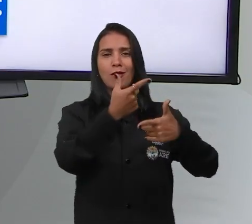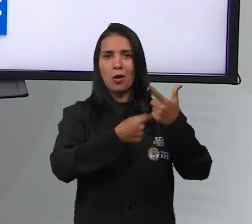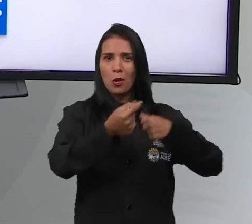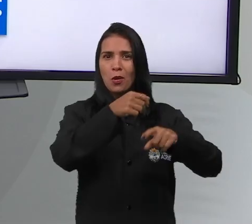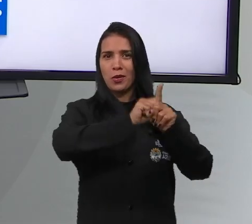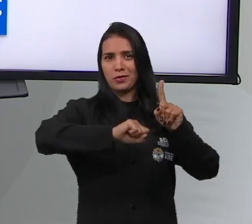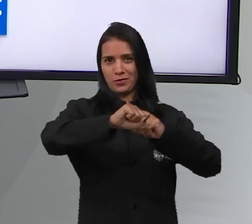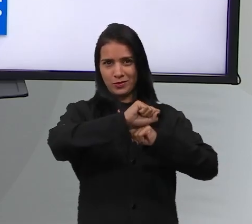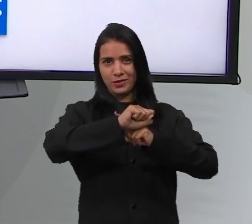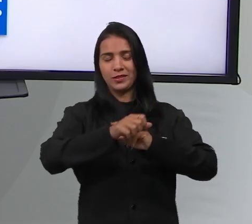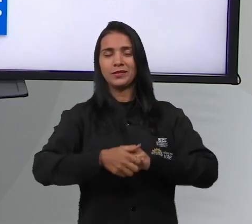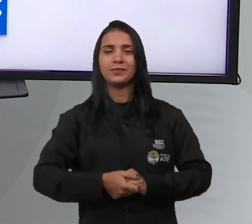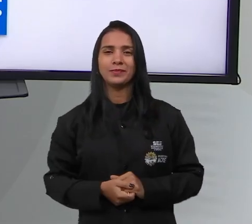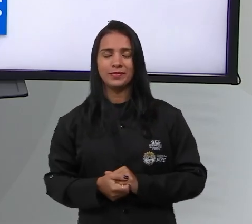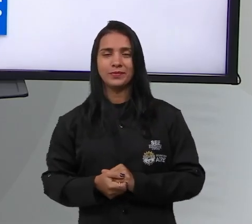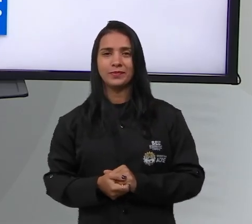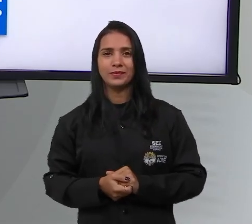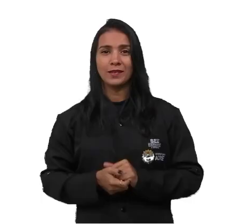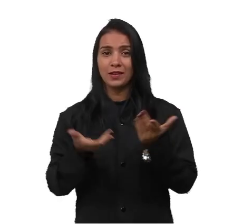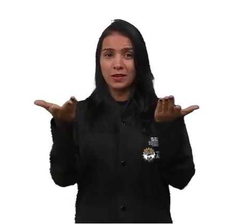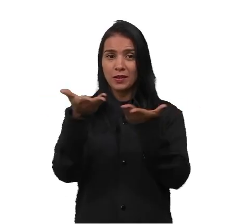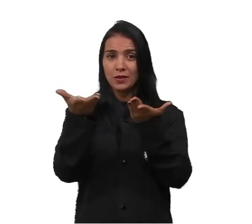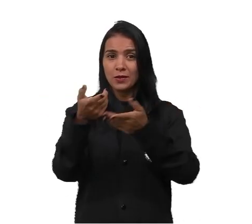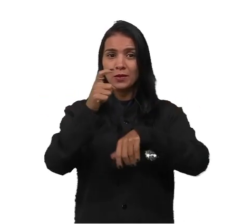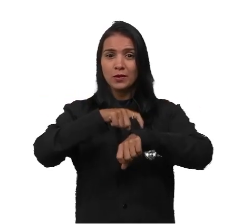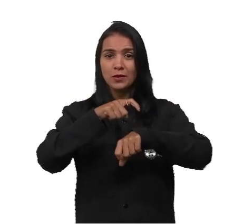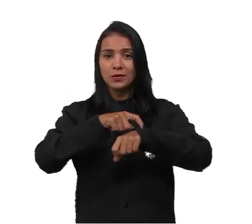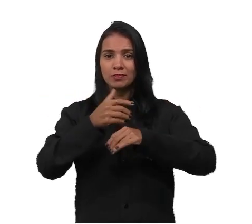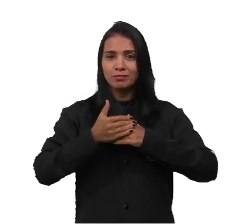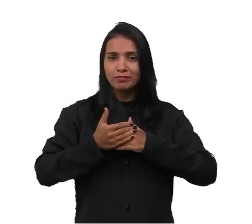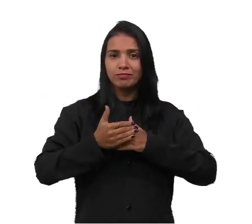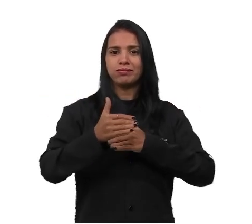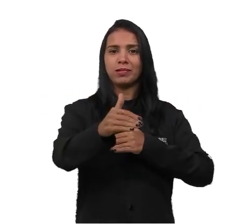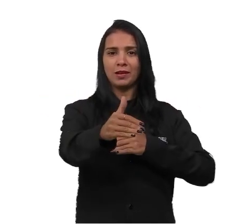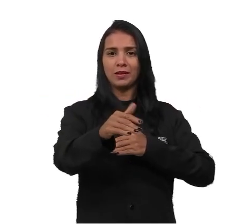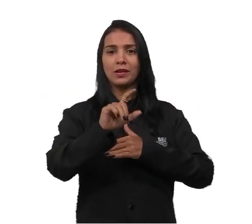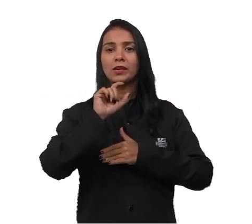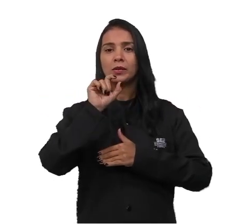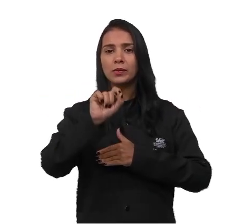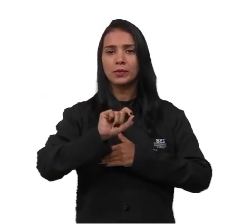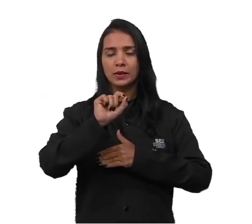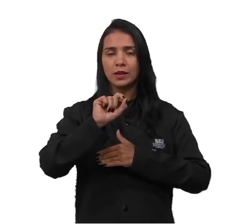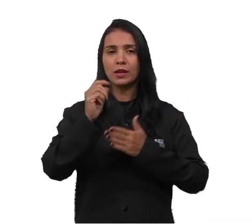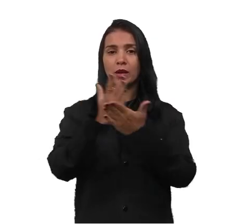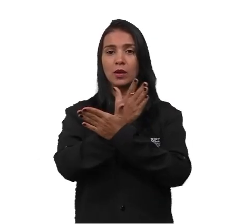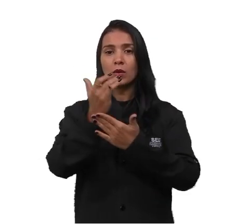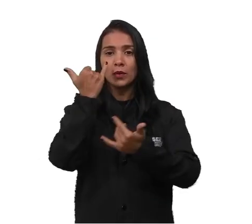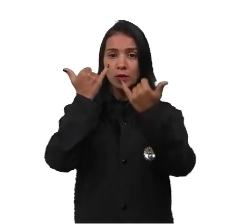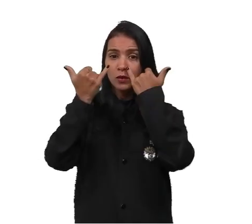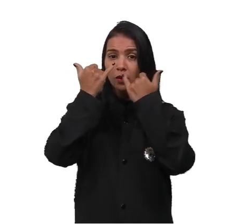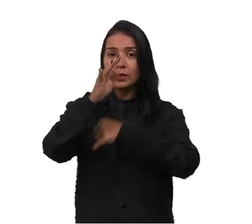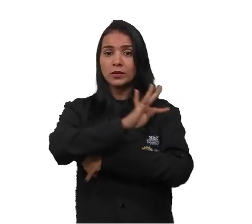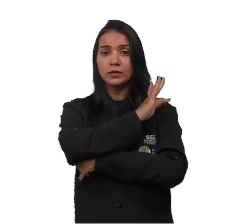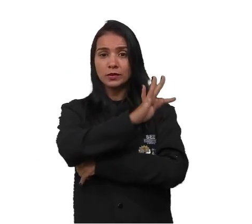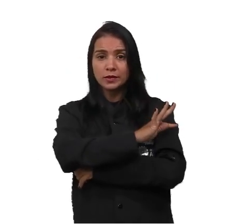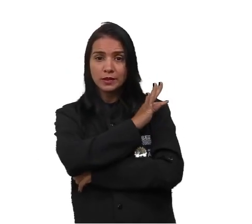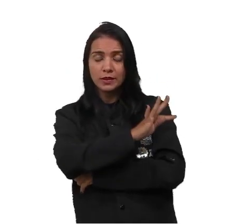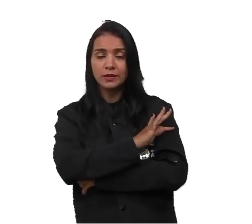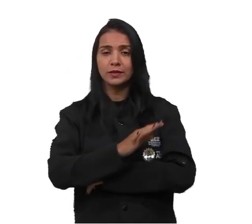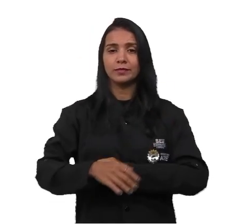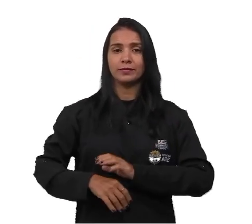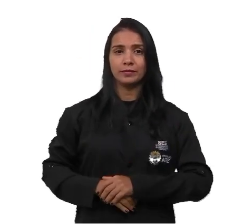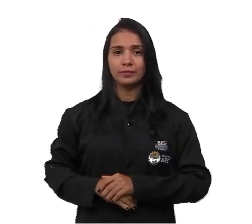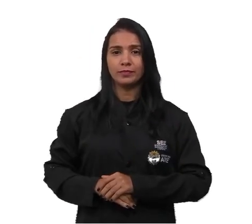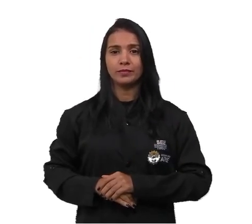sociedades. Agora nós vamos avançar para algumas informações mais técnicas. Tivemos